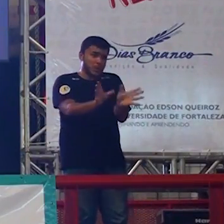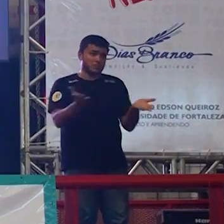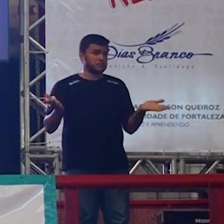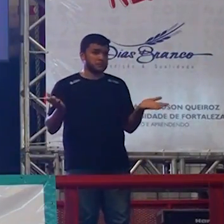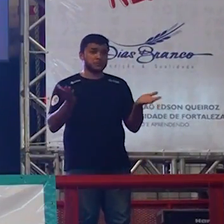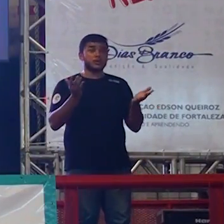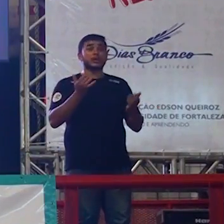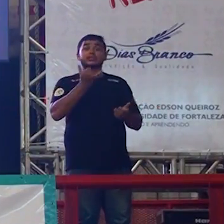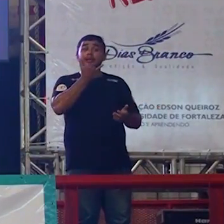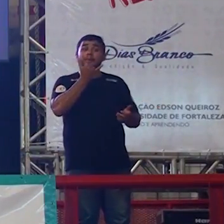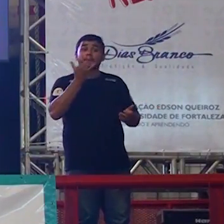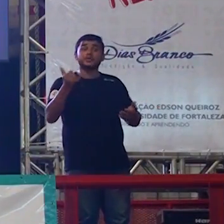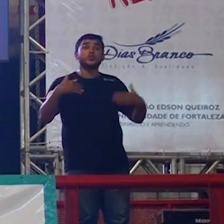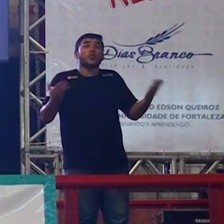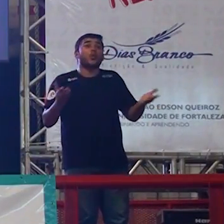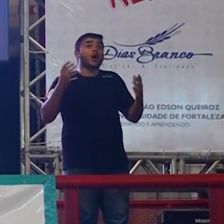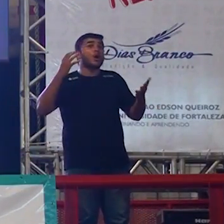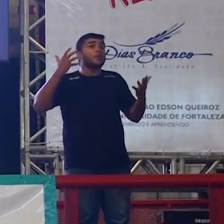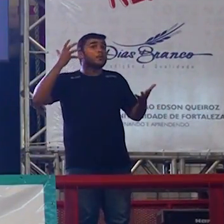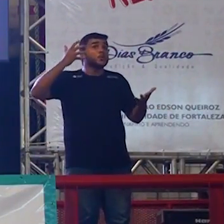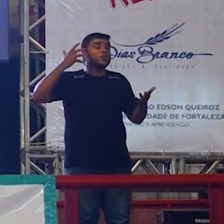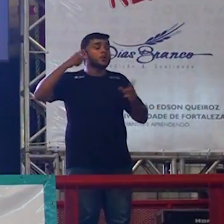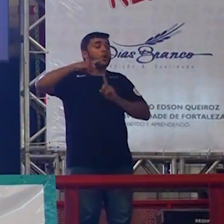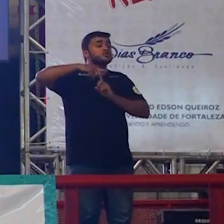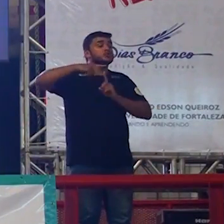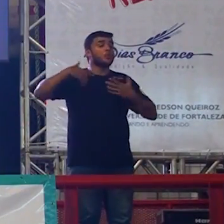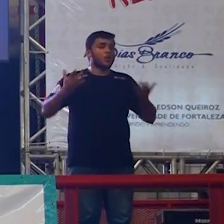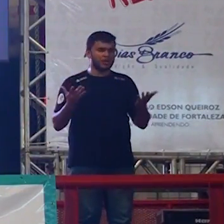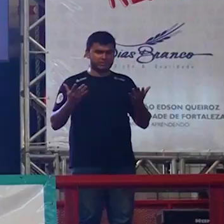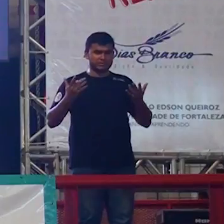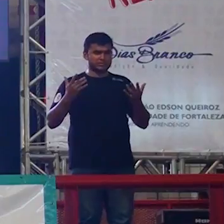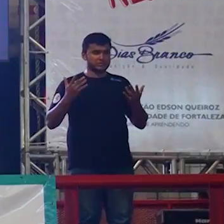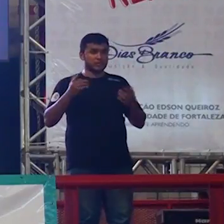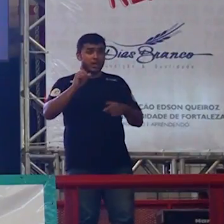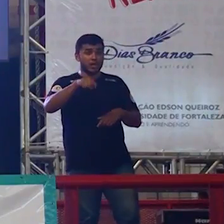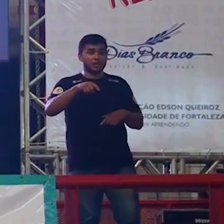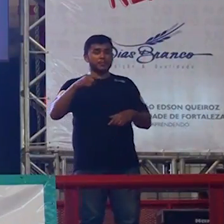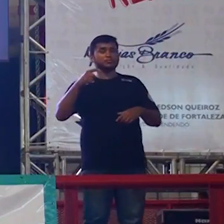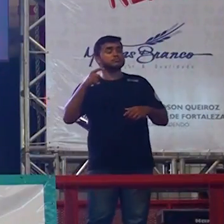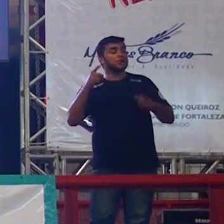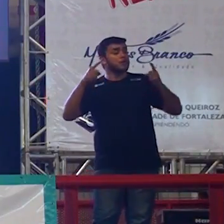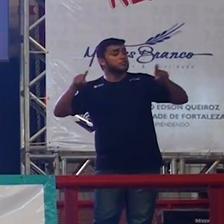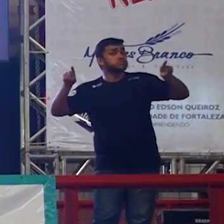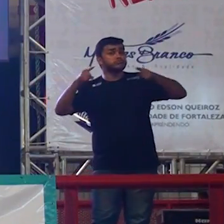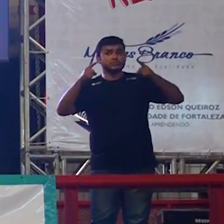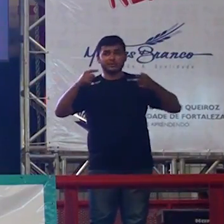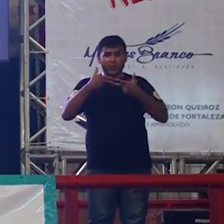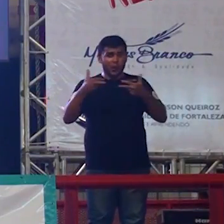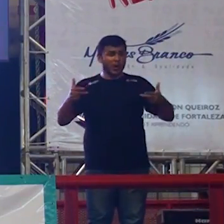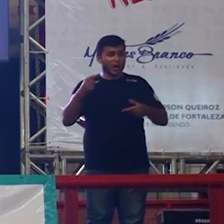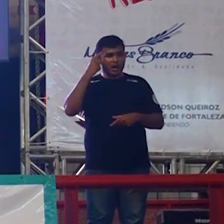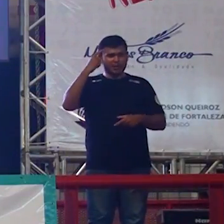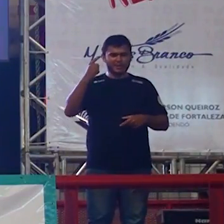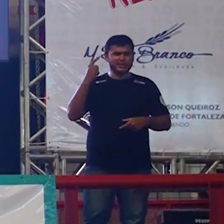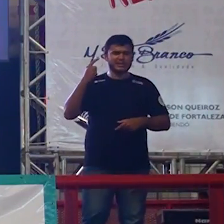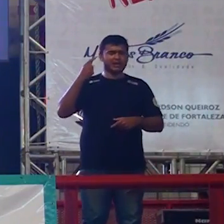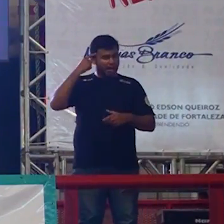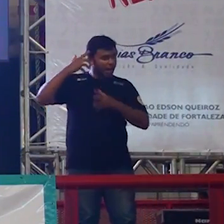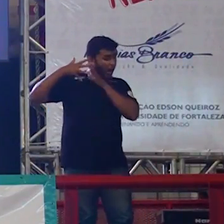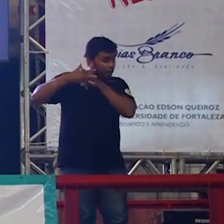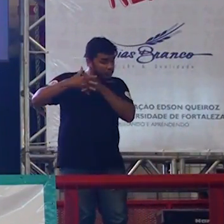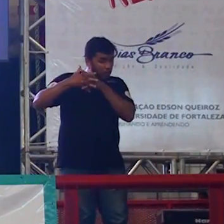Depende do tipo de música. Desde que a música não tenha letra, não tenha um